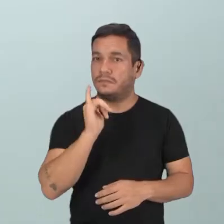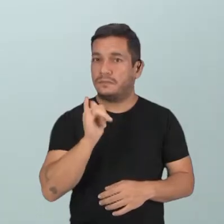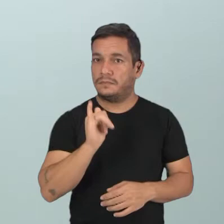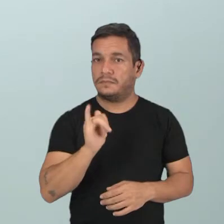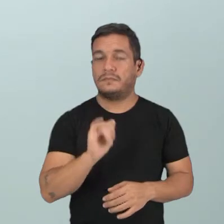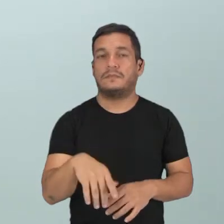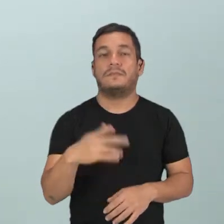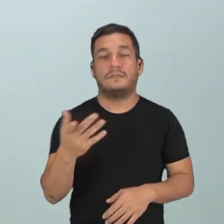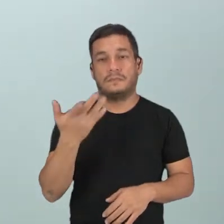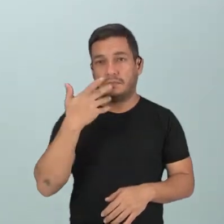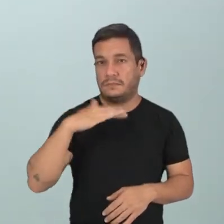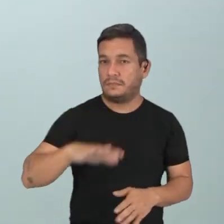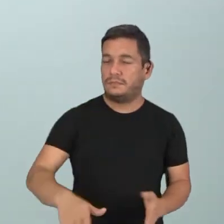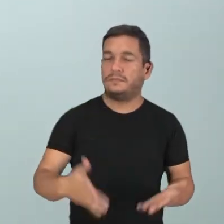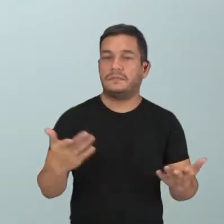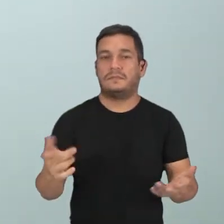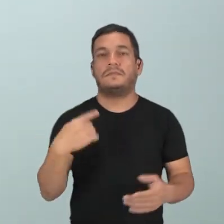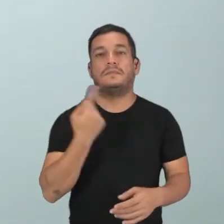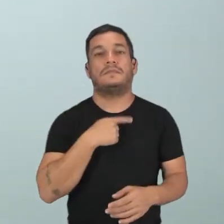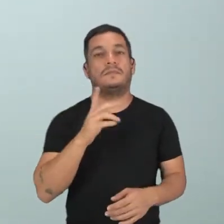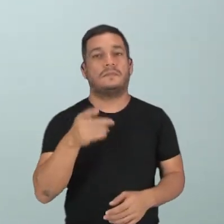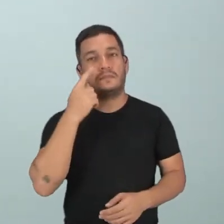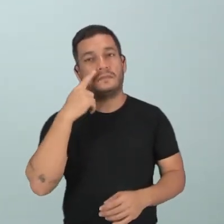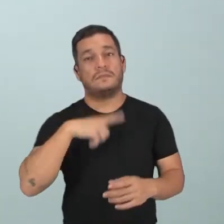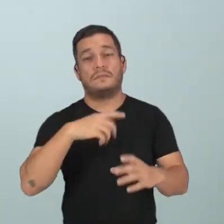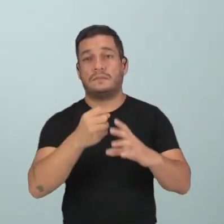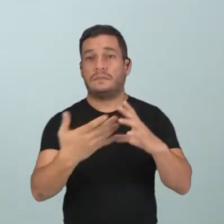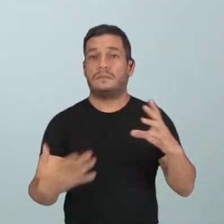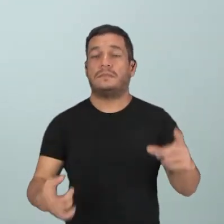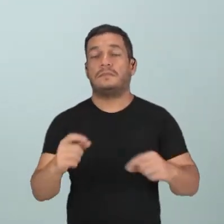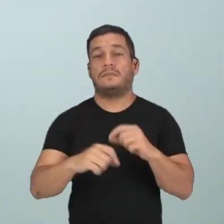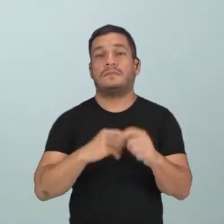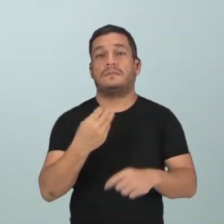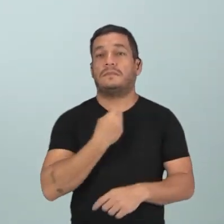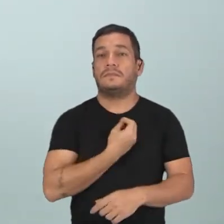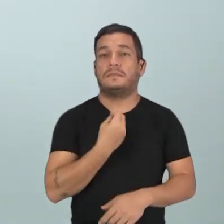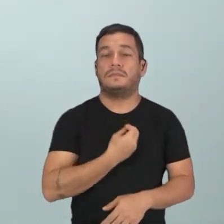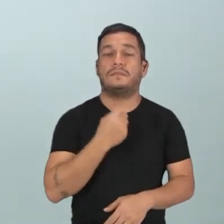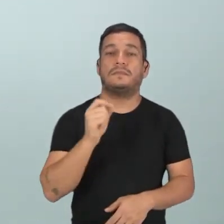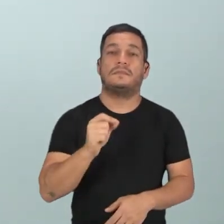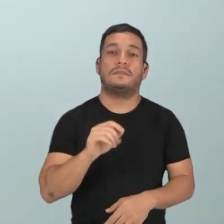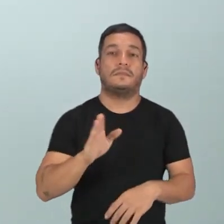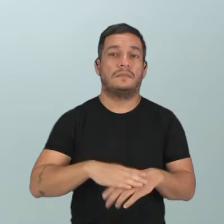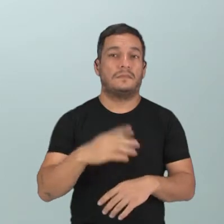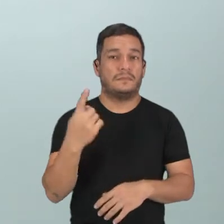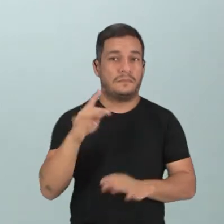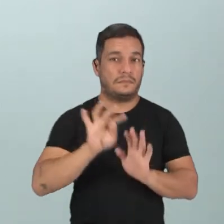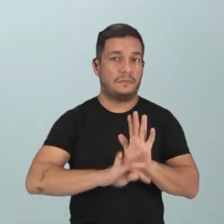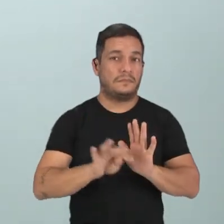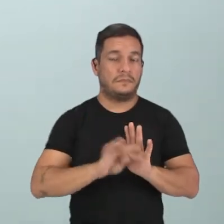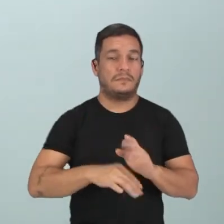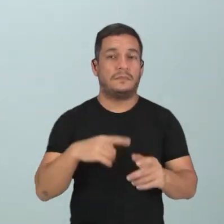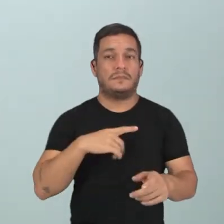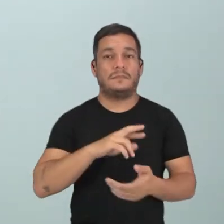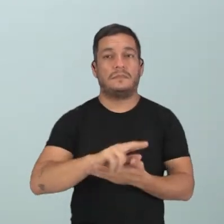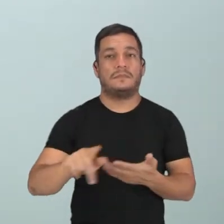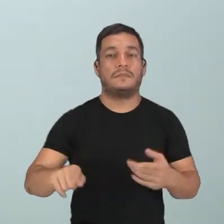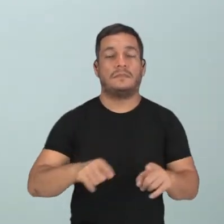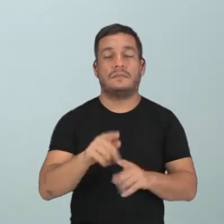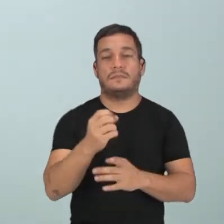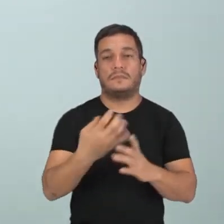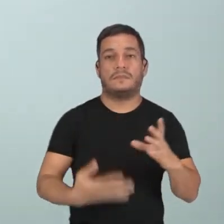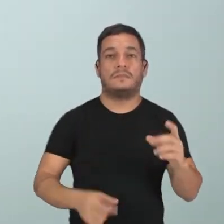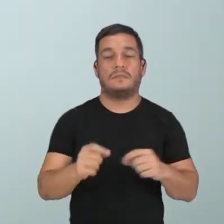crianças nós já Vimos que existem características que estão presentes em mais de um texto e existem